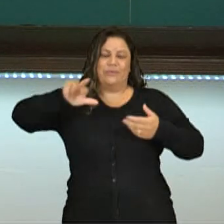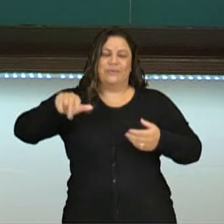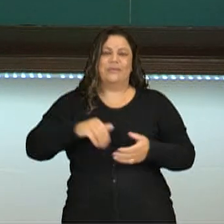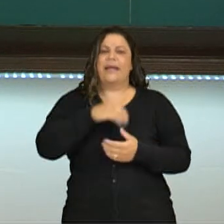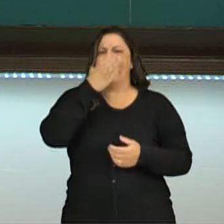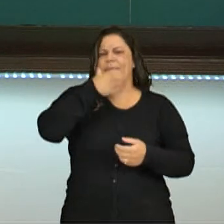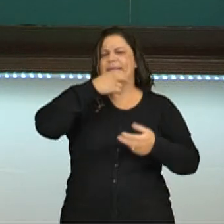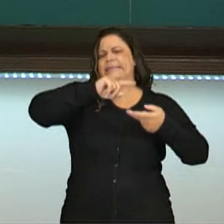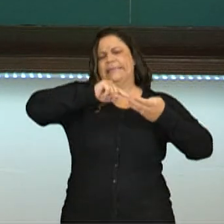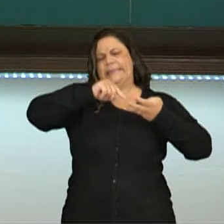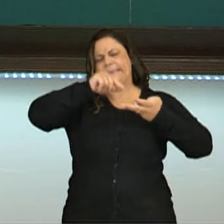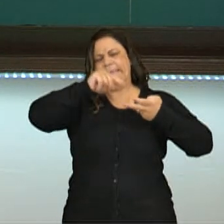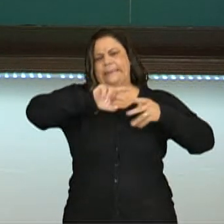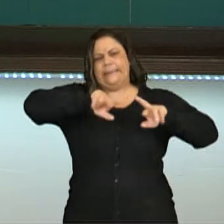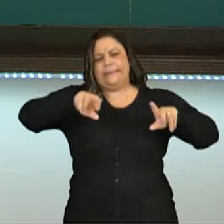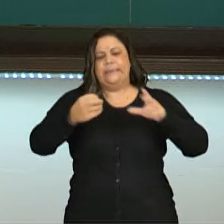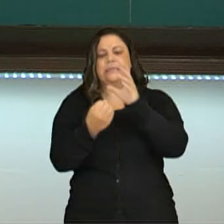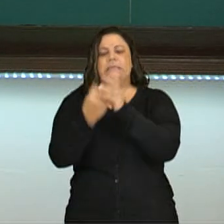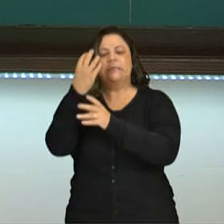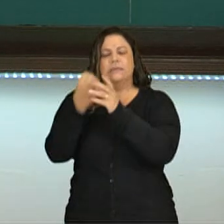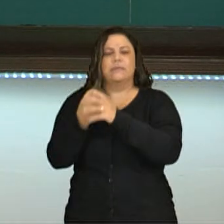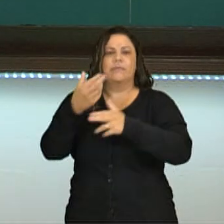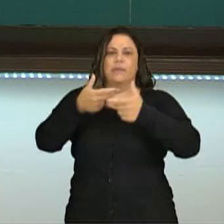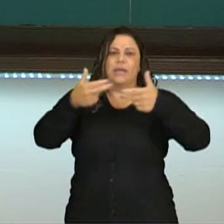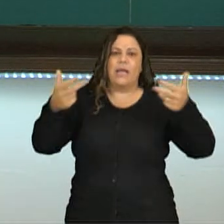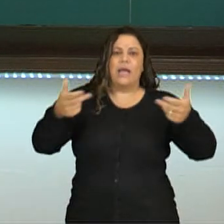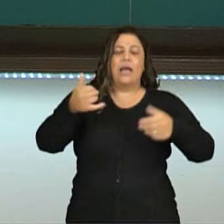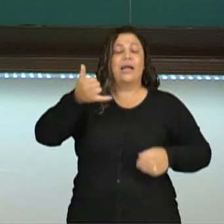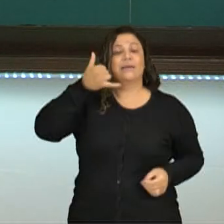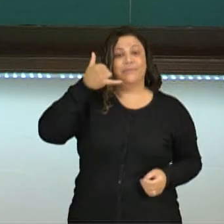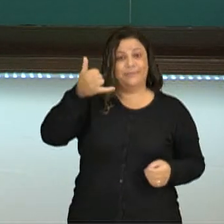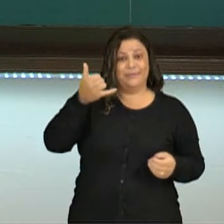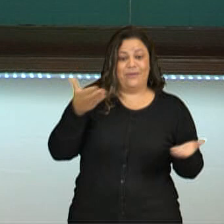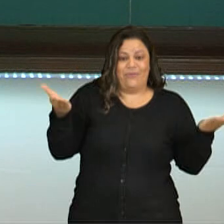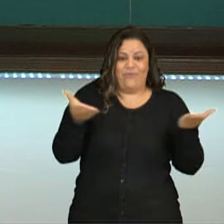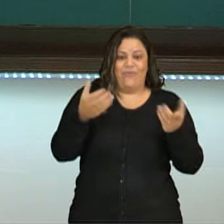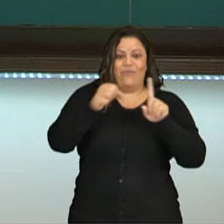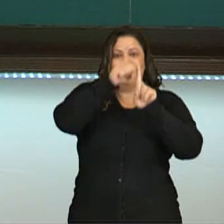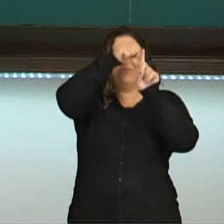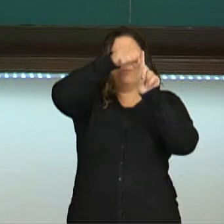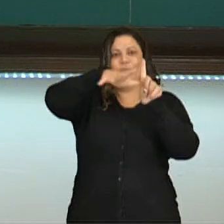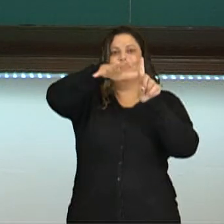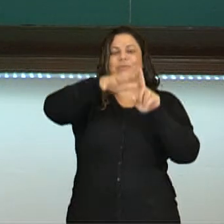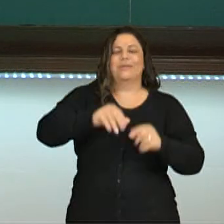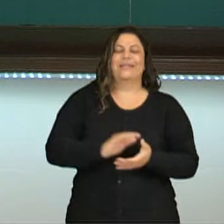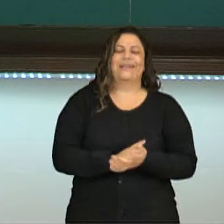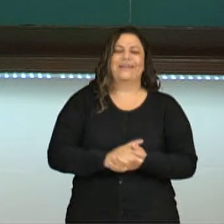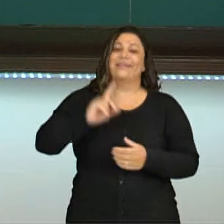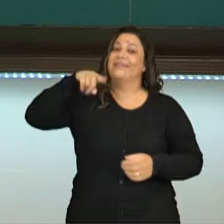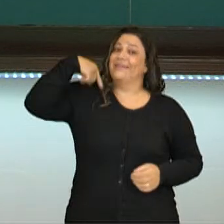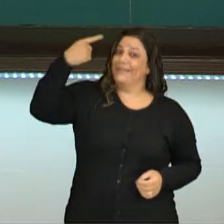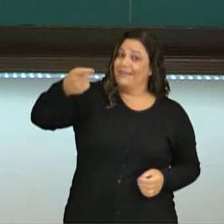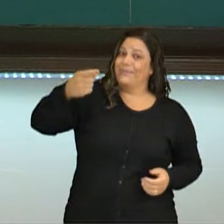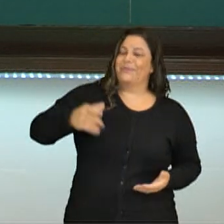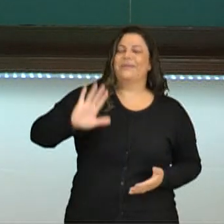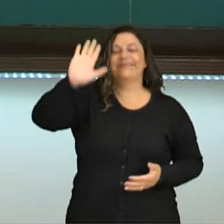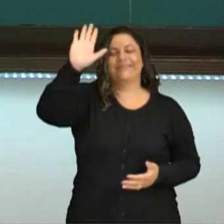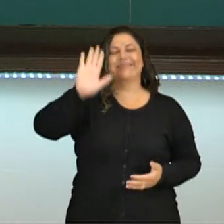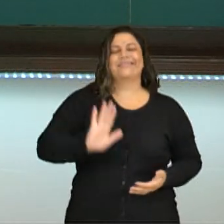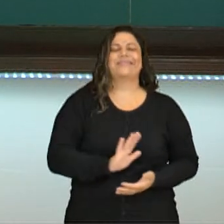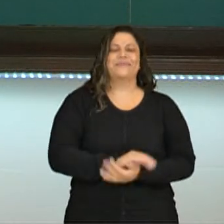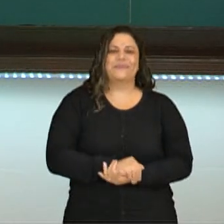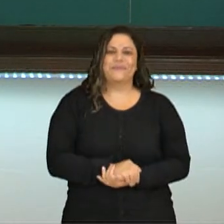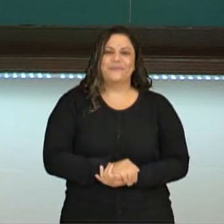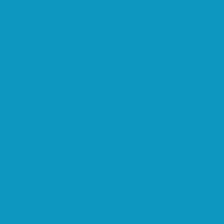principalmente sobre a origem desse aparelho que está tão popular hoje conosco. Até breve, pessoal. Tchau!